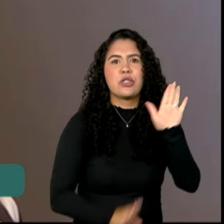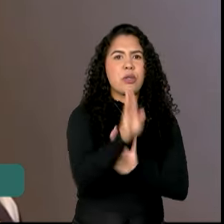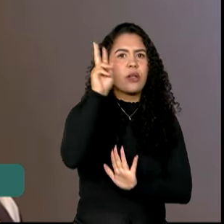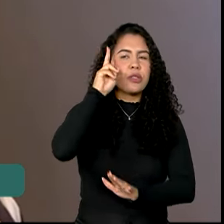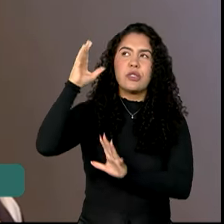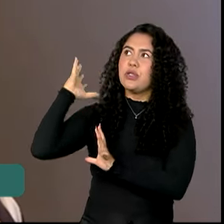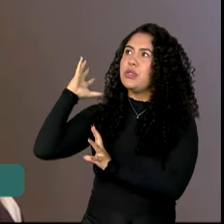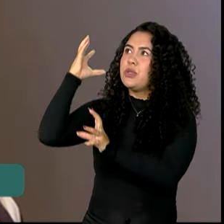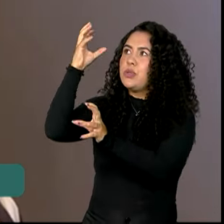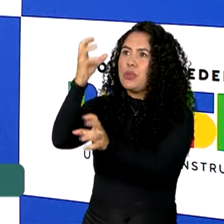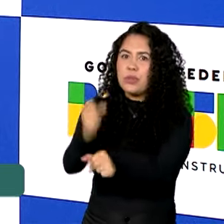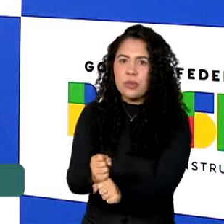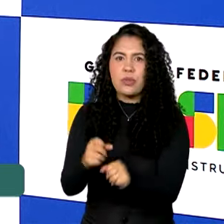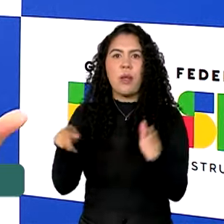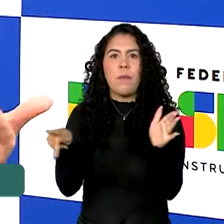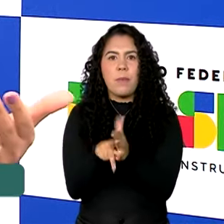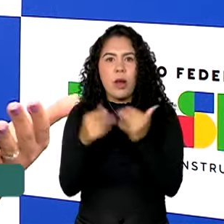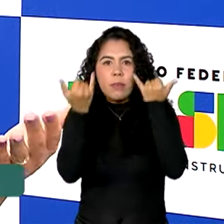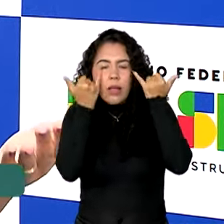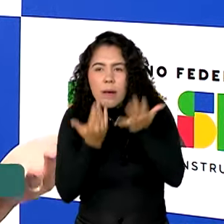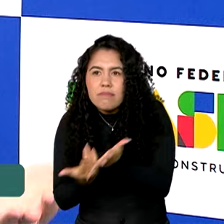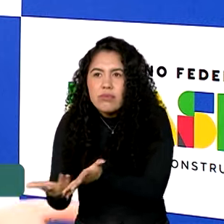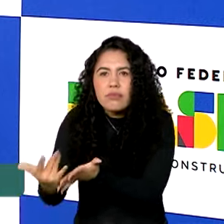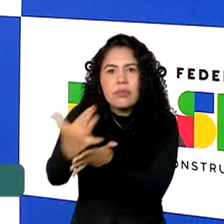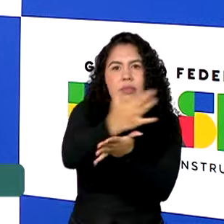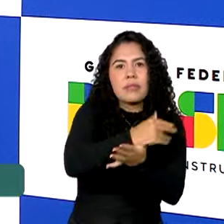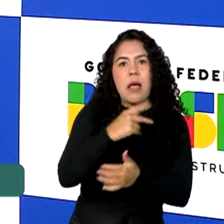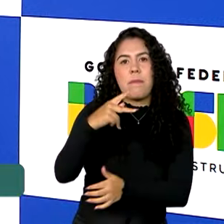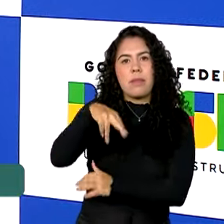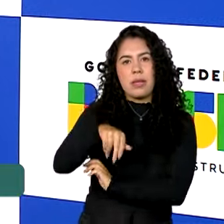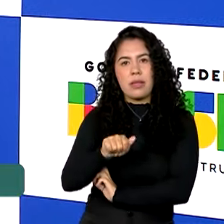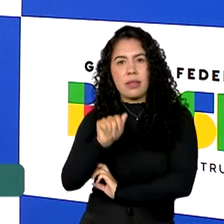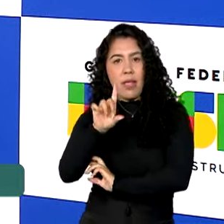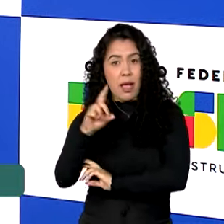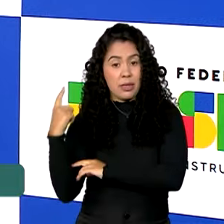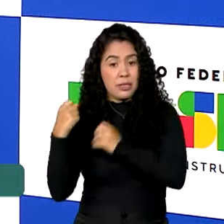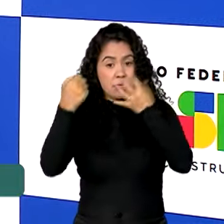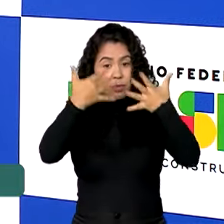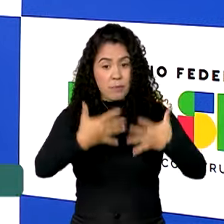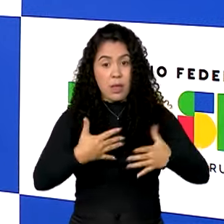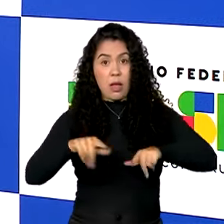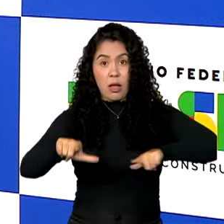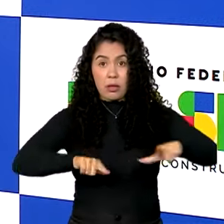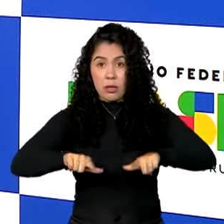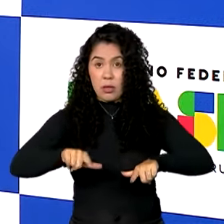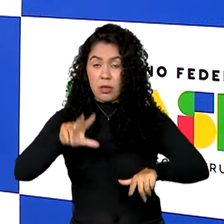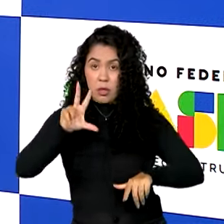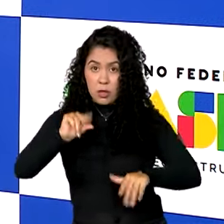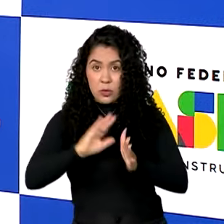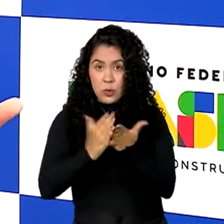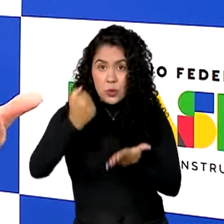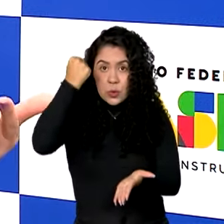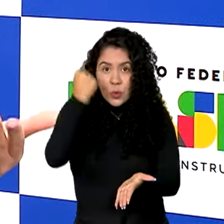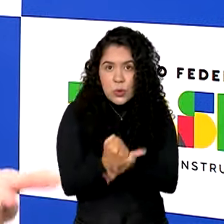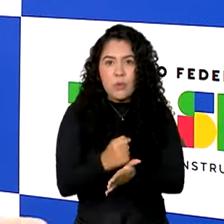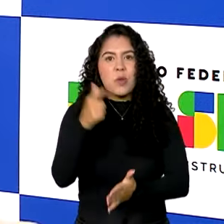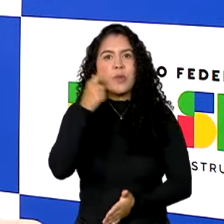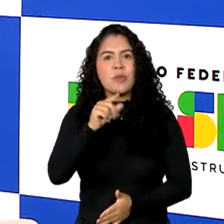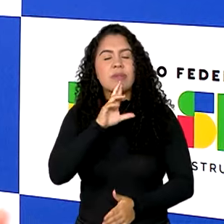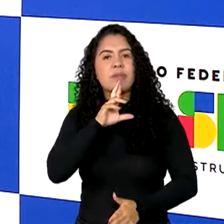histórica da PNAD contínua. O mercado de trabalho formal no Brasil registrou um saldo positivo de